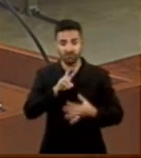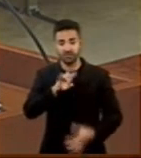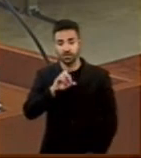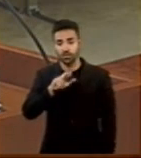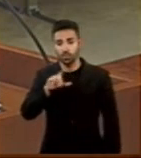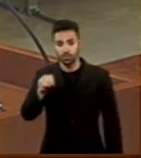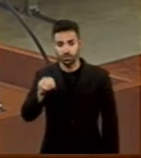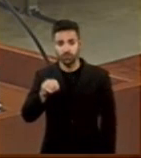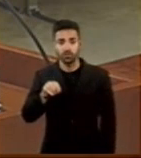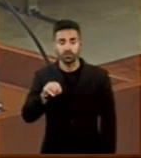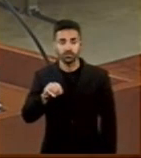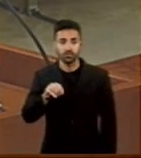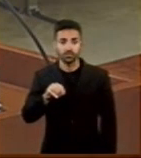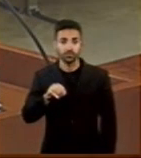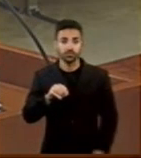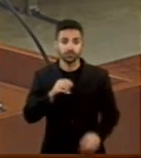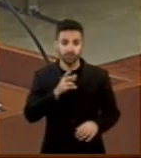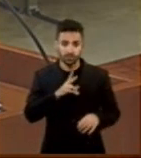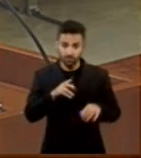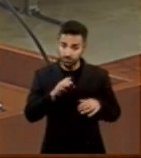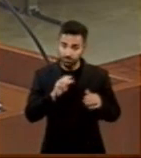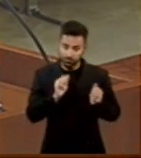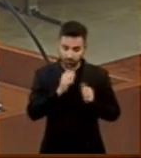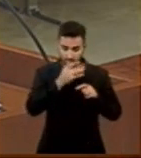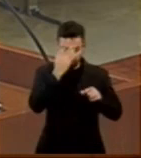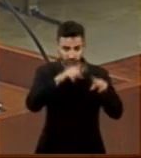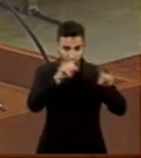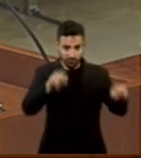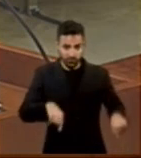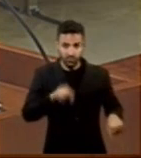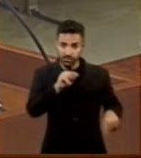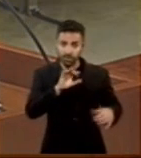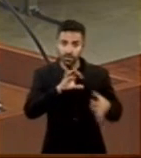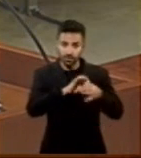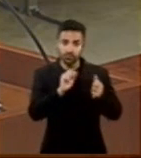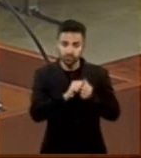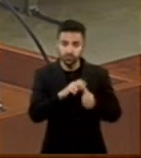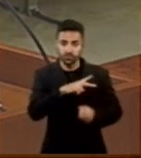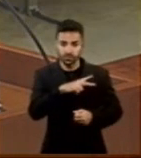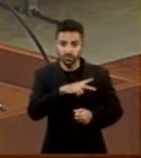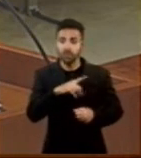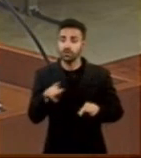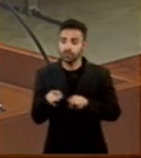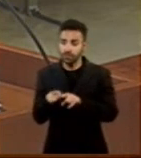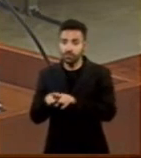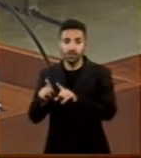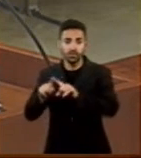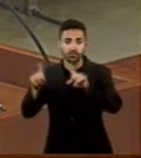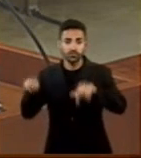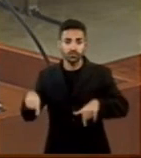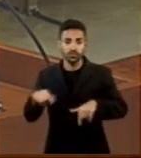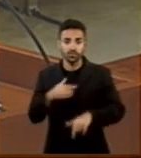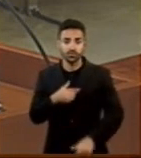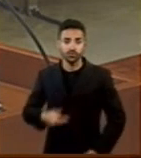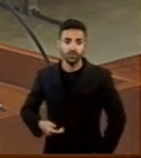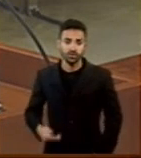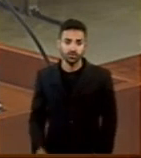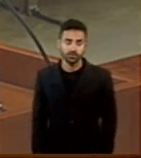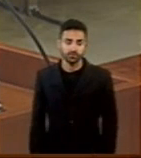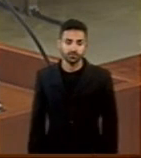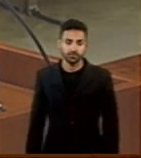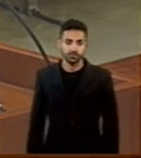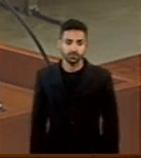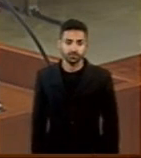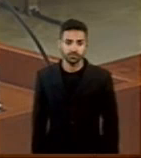é vinculado ao operador portuário privado, que é o correto de se chamar, como ao servidor ou empregado público,